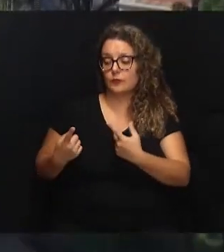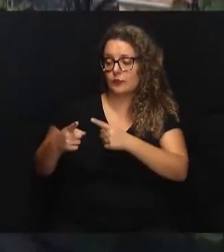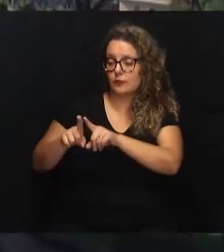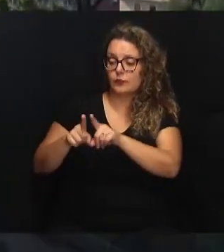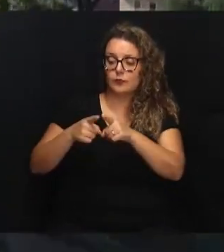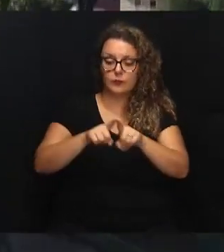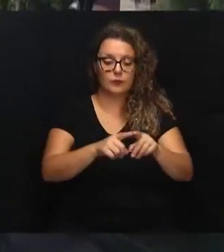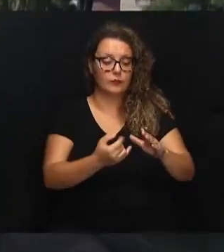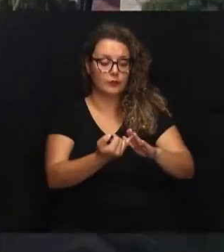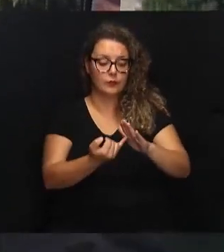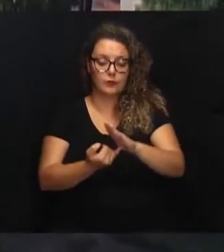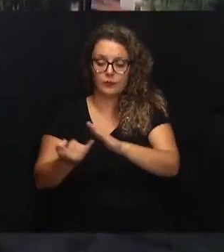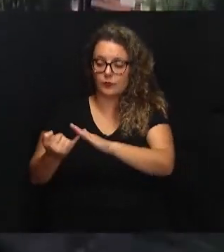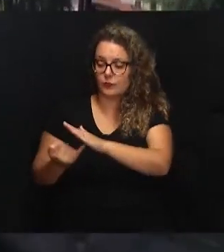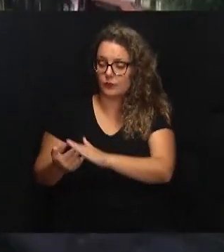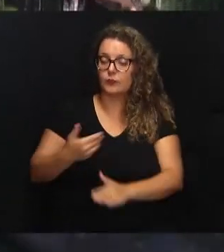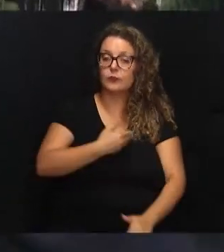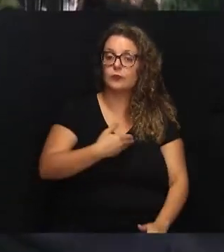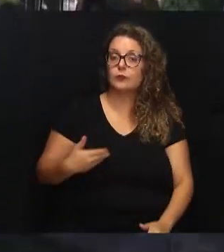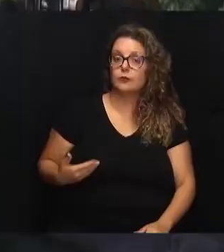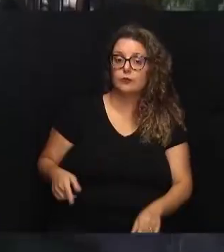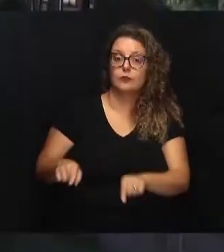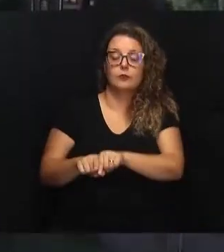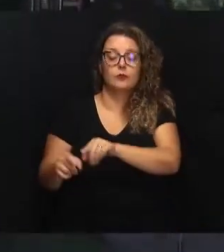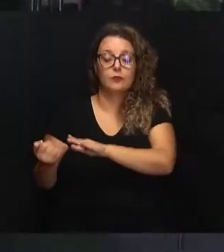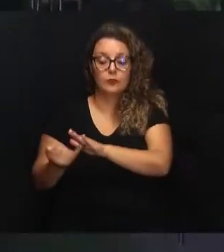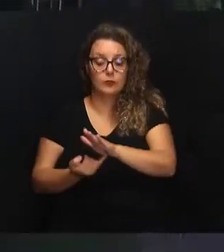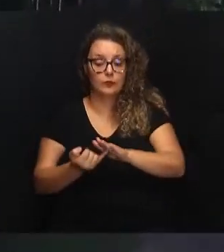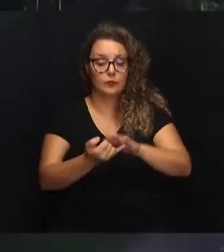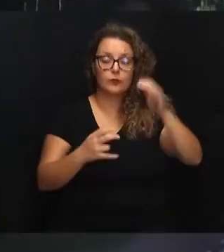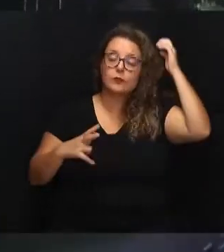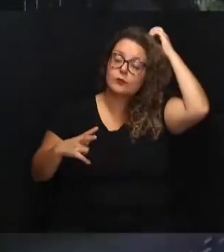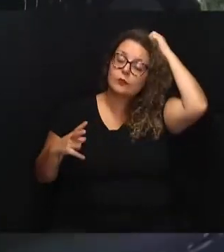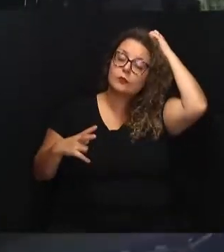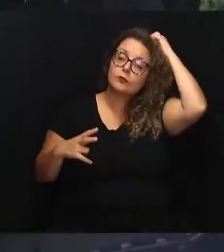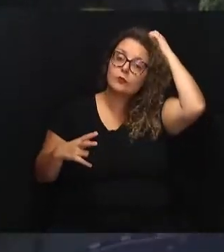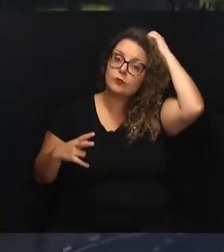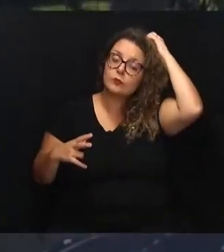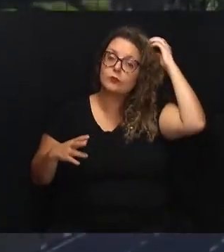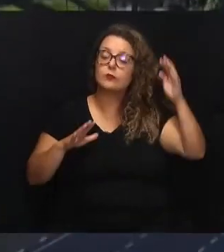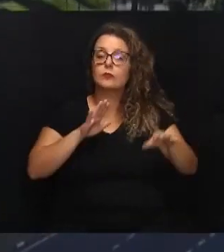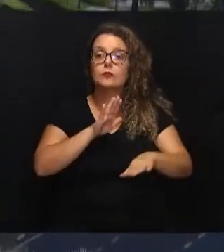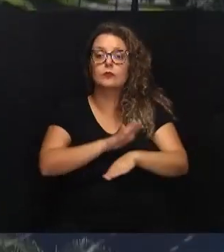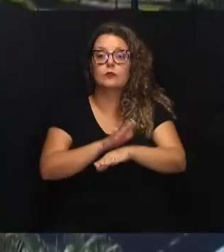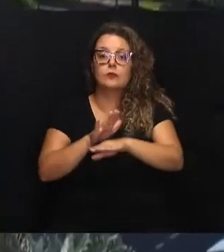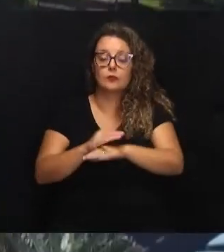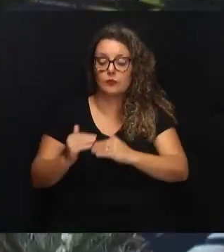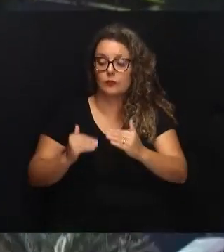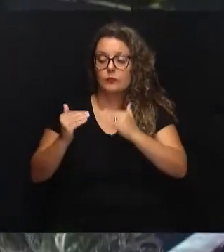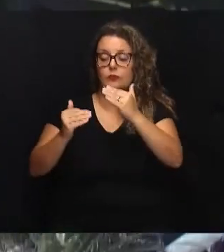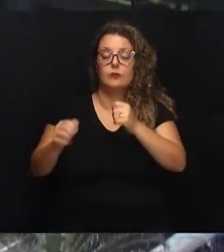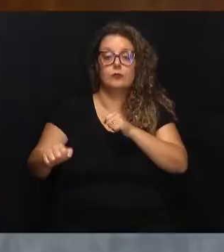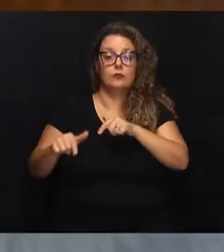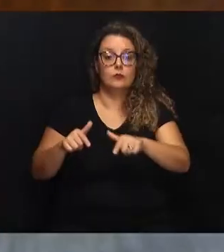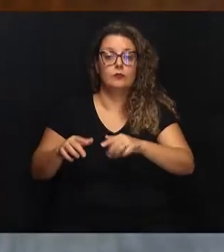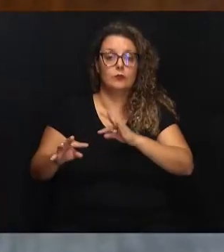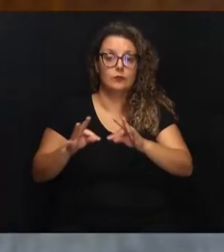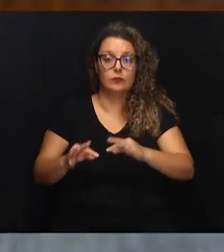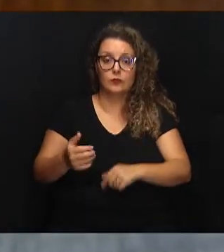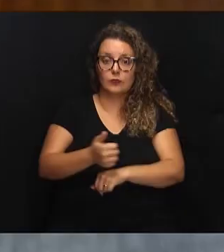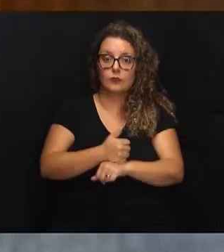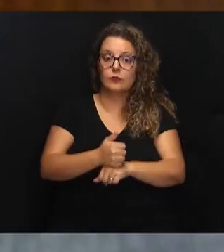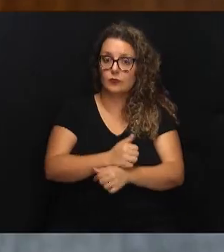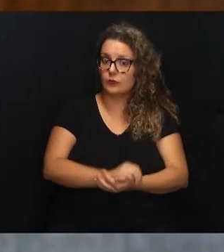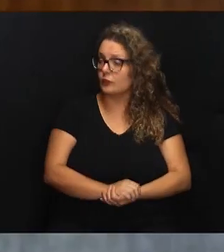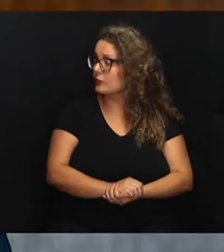com entidades públicas e privadas para viabilizar a formação técnica desses profissionais. Nós fizemos